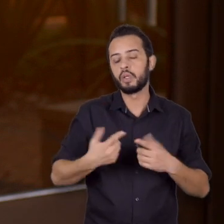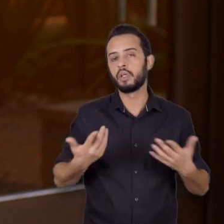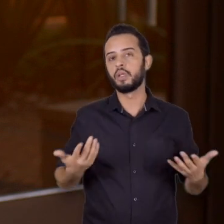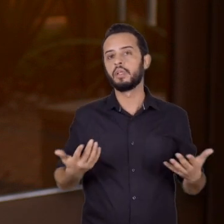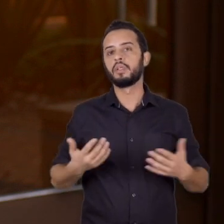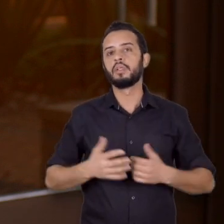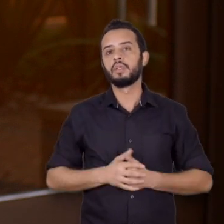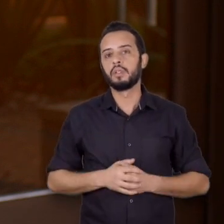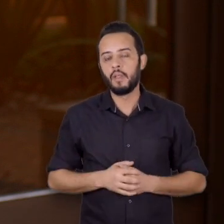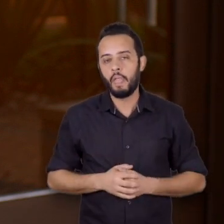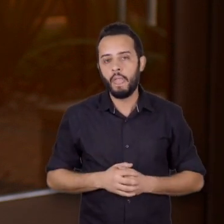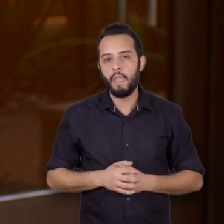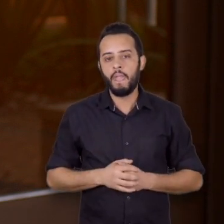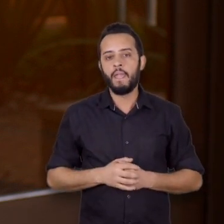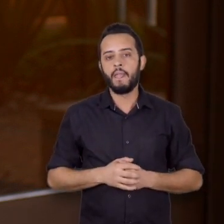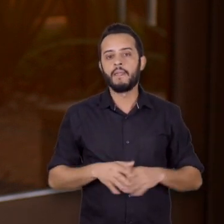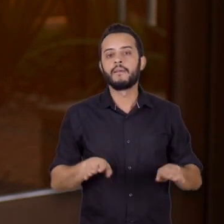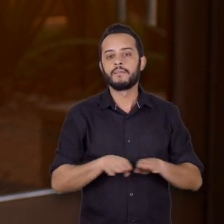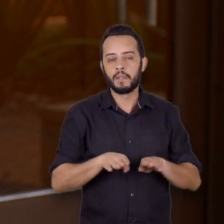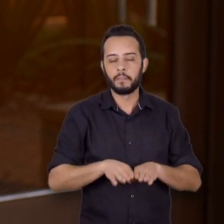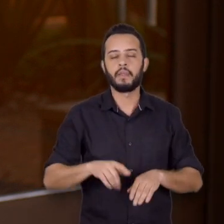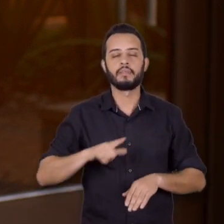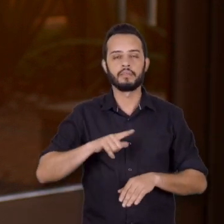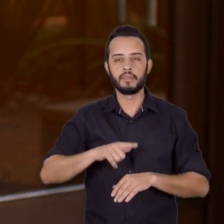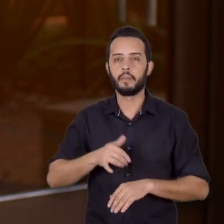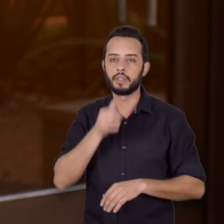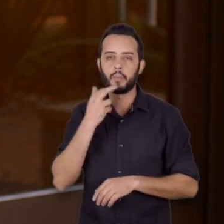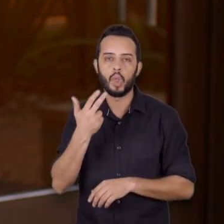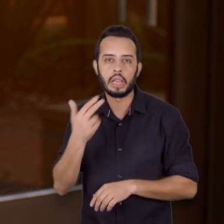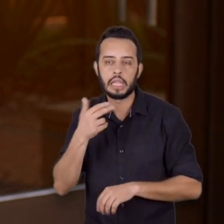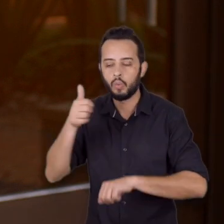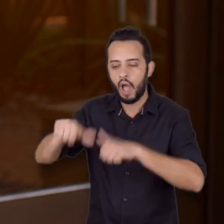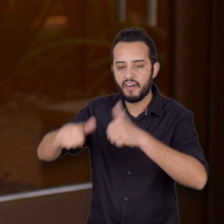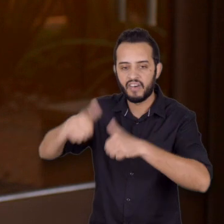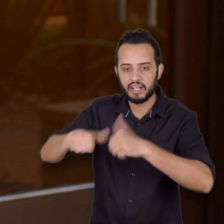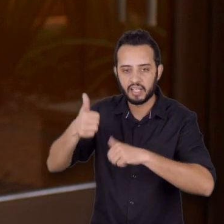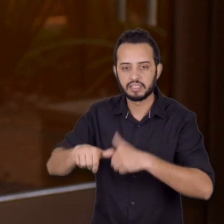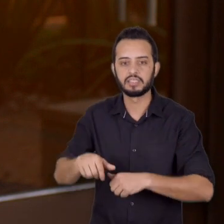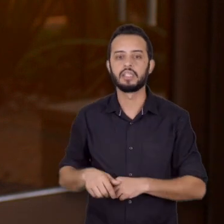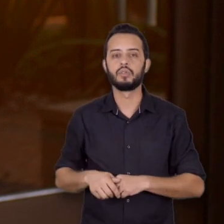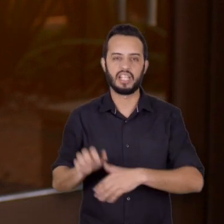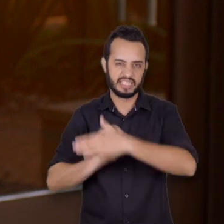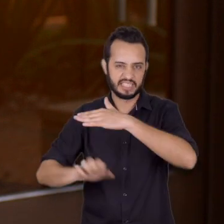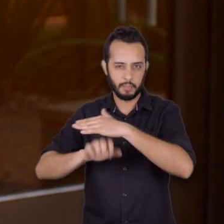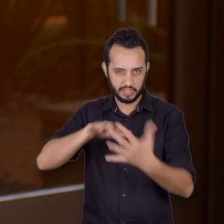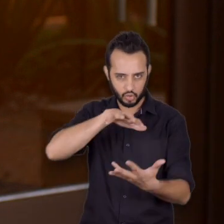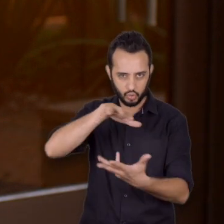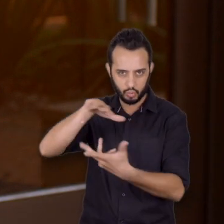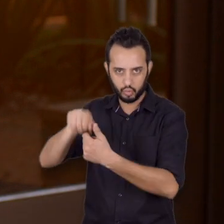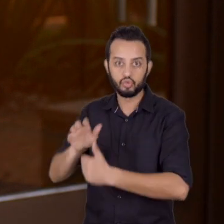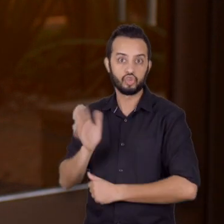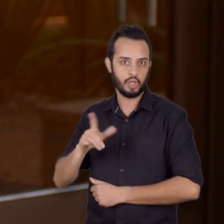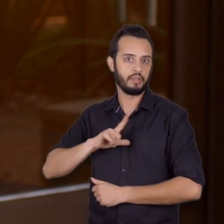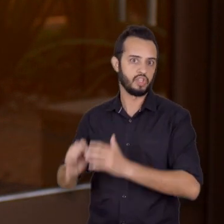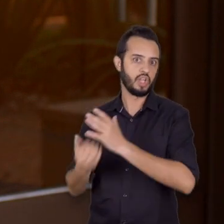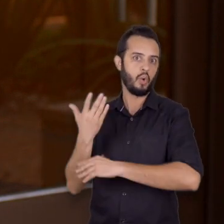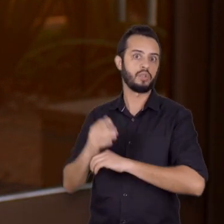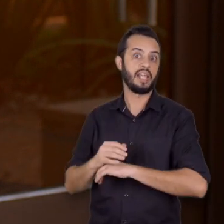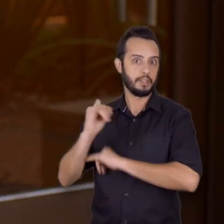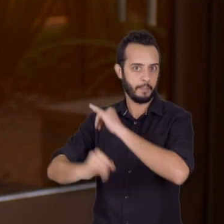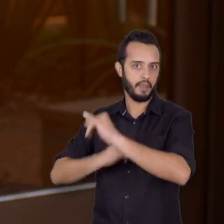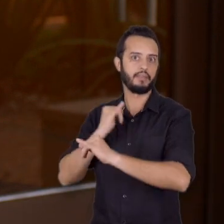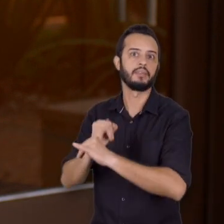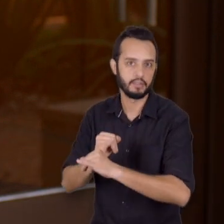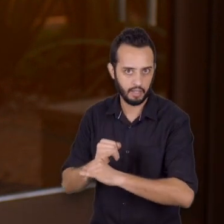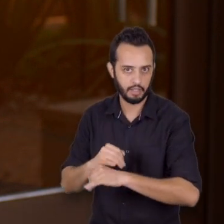com exames de proficiência de língua estrangeira, por exemplo, dessas empresas globais já são assim, você vai